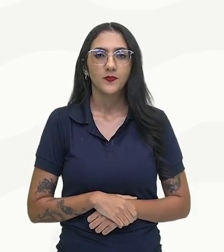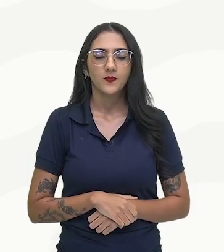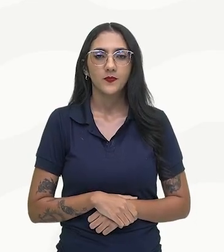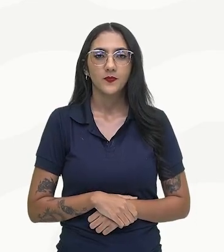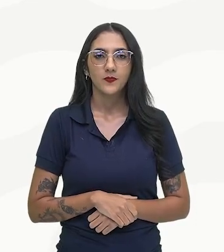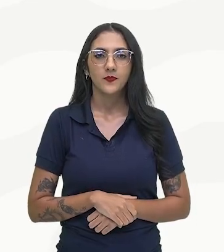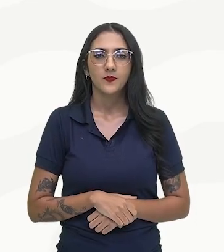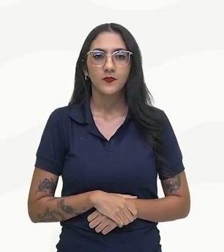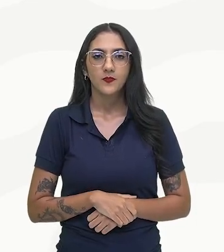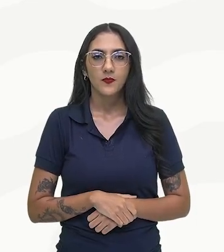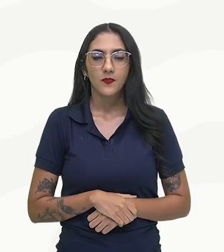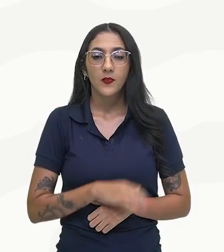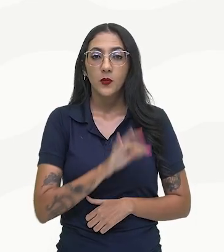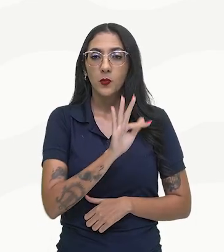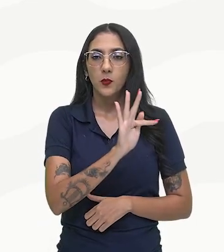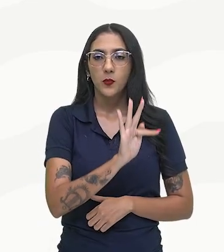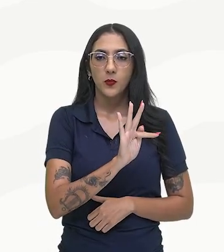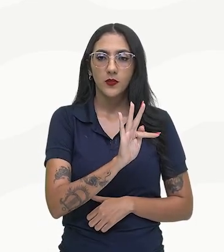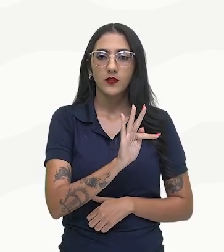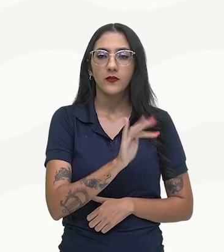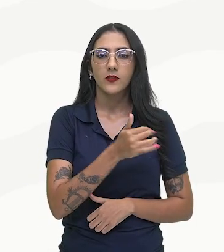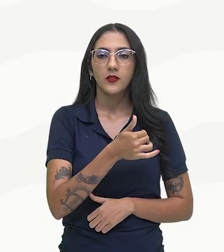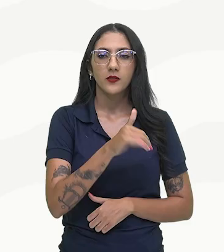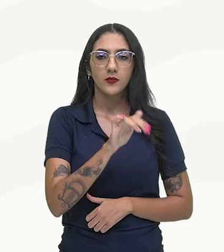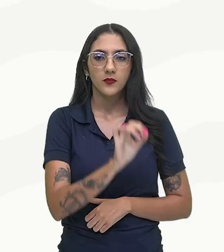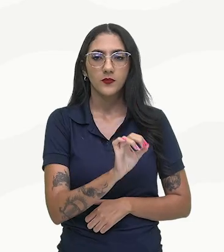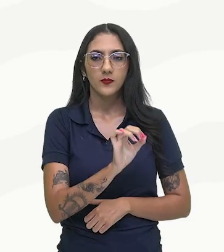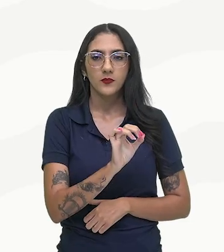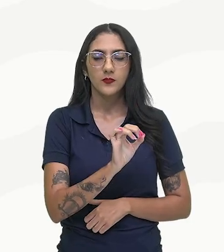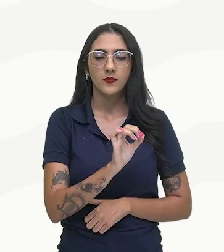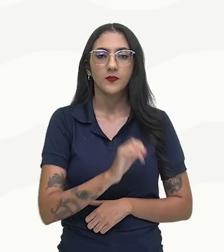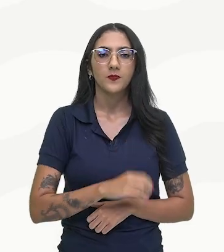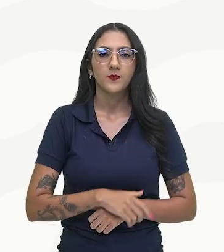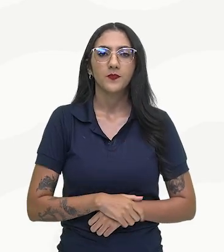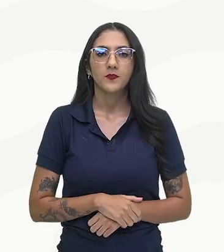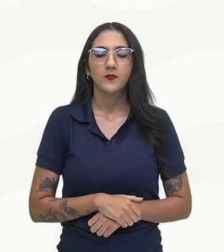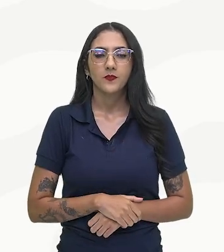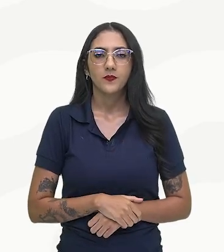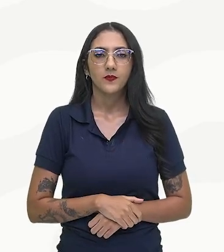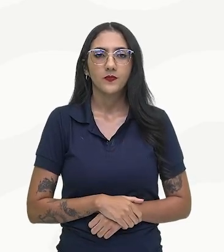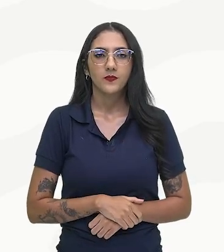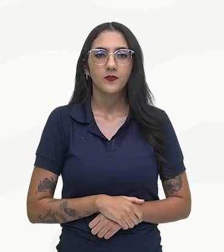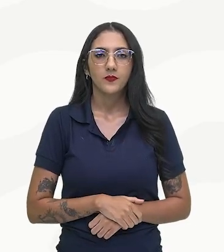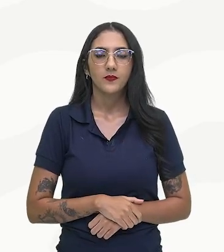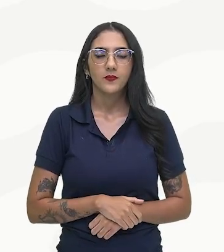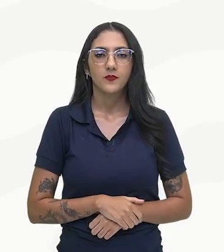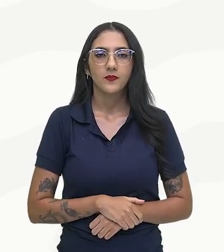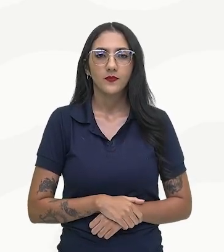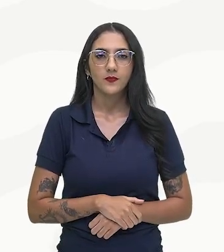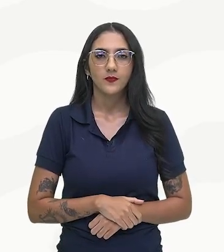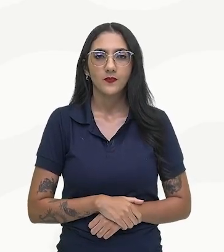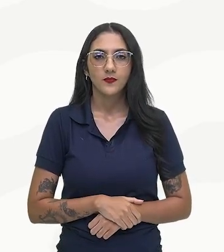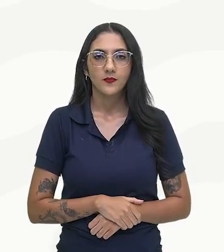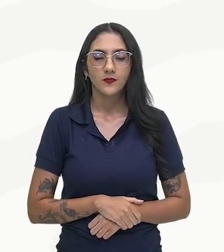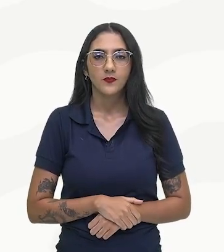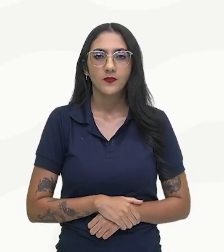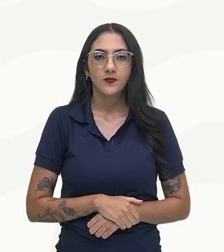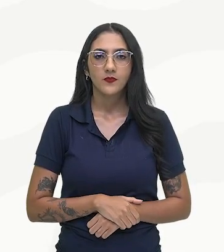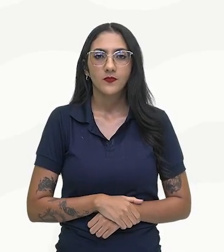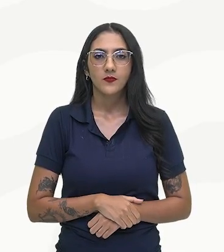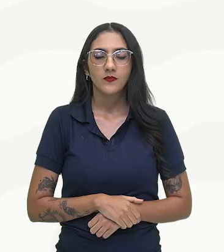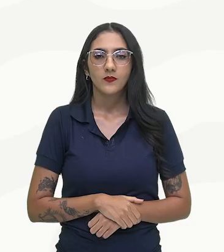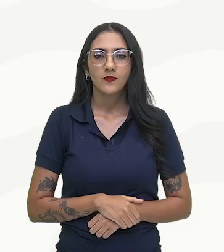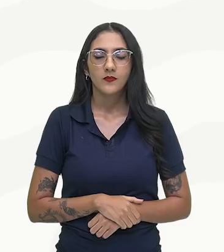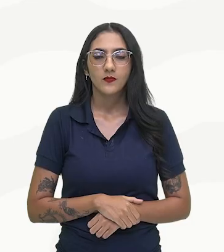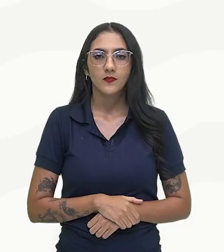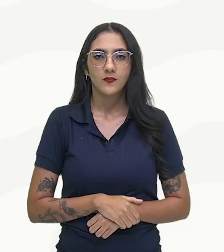Então, o nosso f de 10 vai ser quanto? Vai ser igual a 10